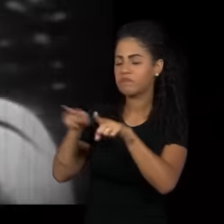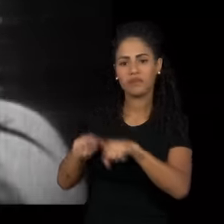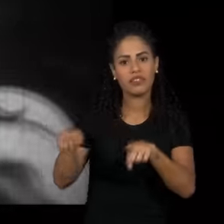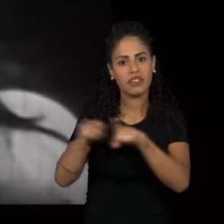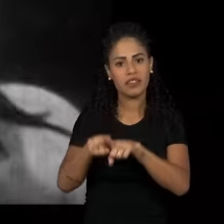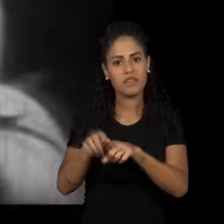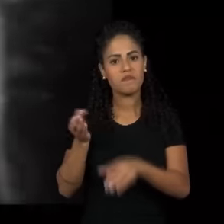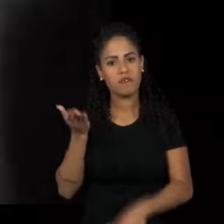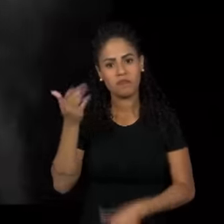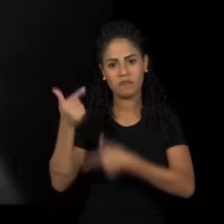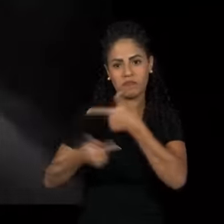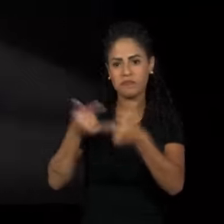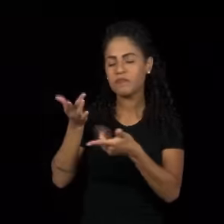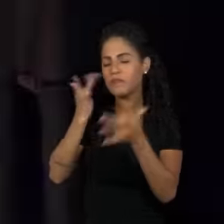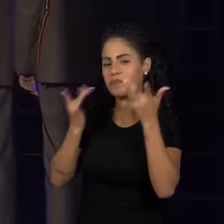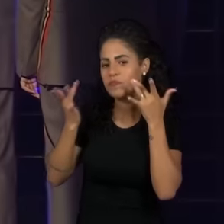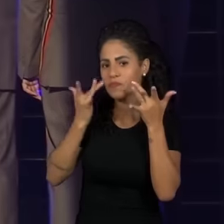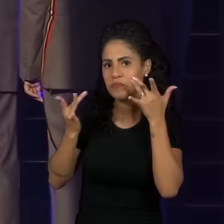cinema.